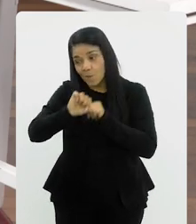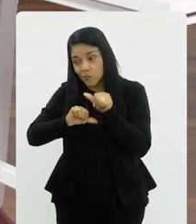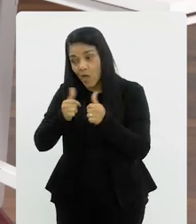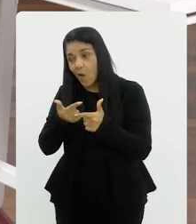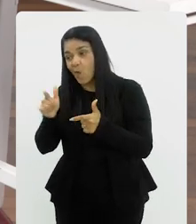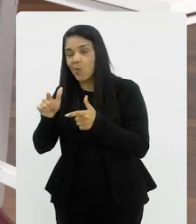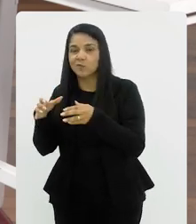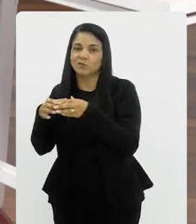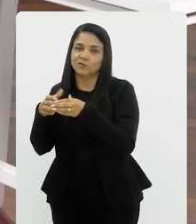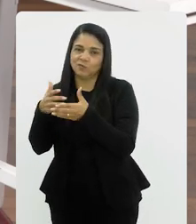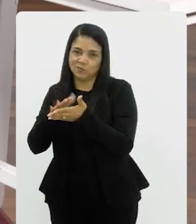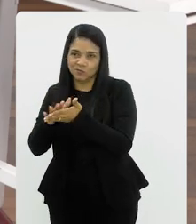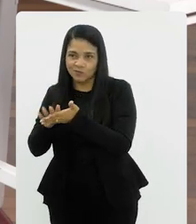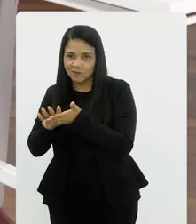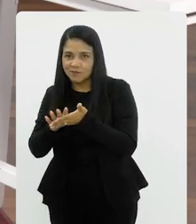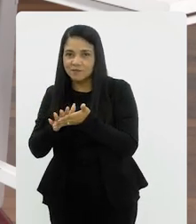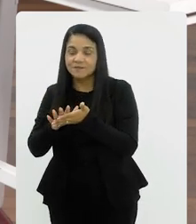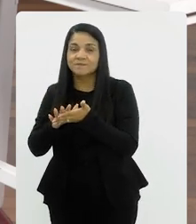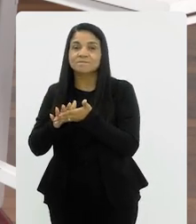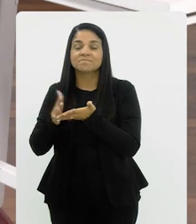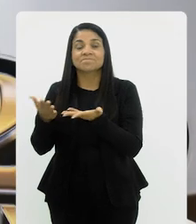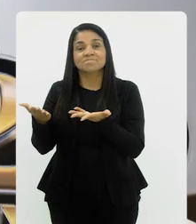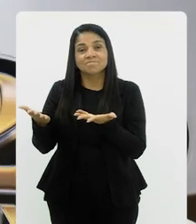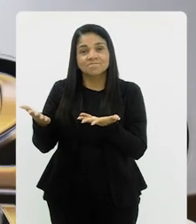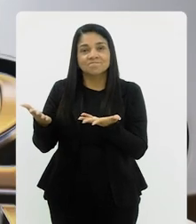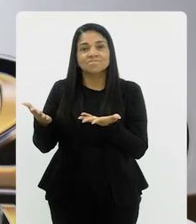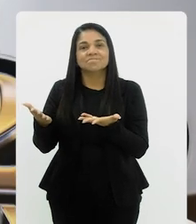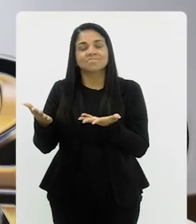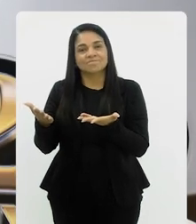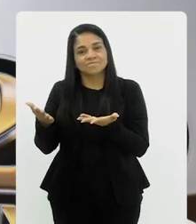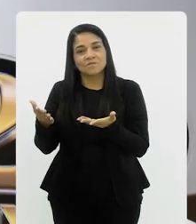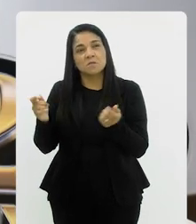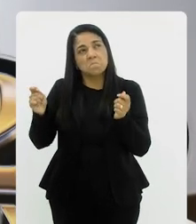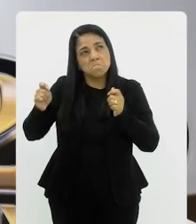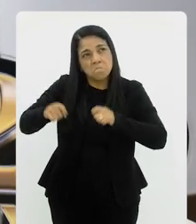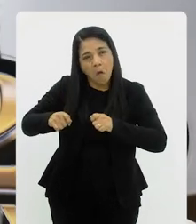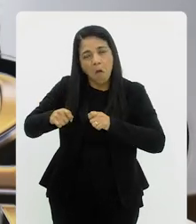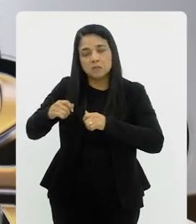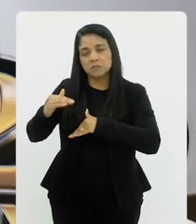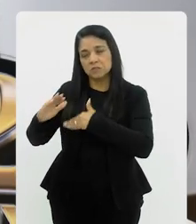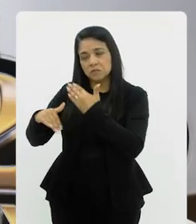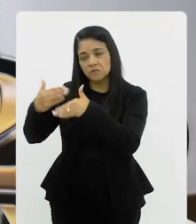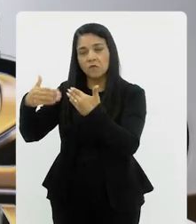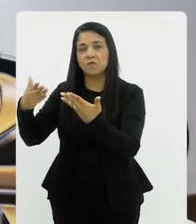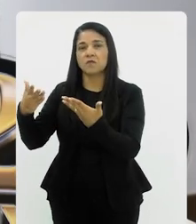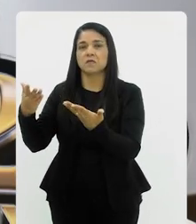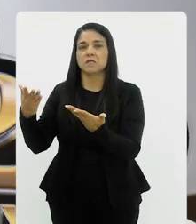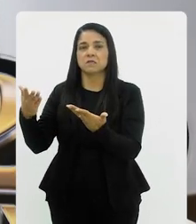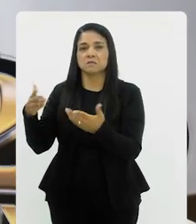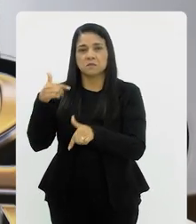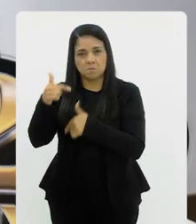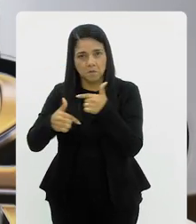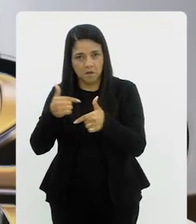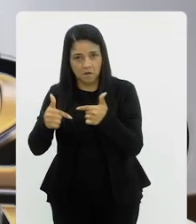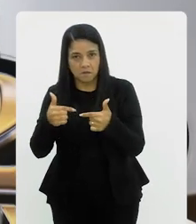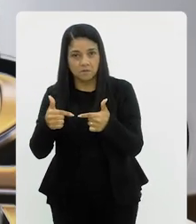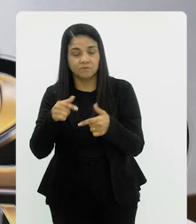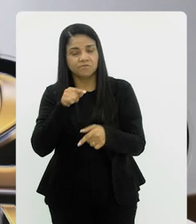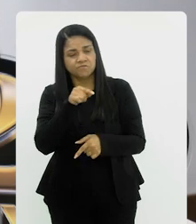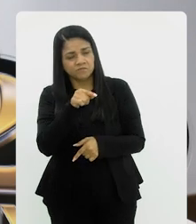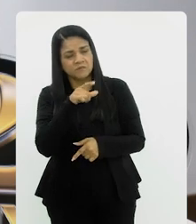passo maior. Né? Não que a Dom Bosco não seja tão grande quanto, mas vou dar um passo onde eu posso me desenvolver mais.